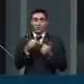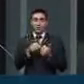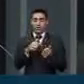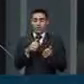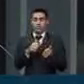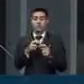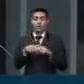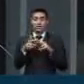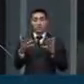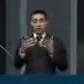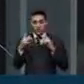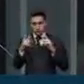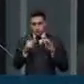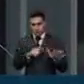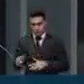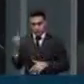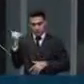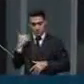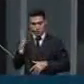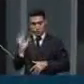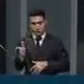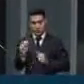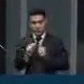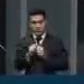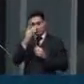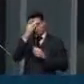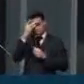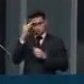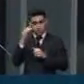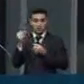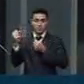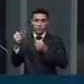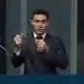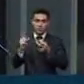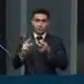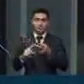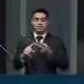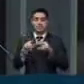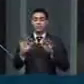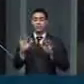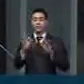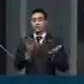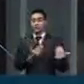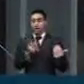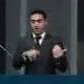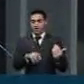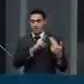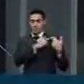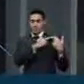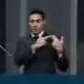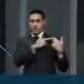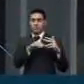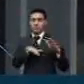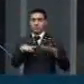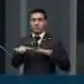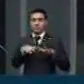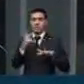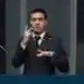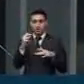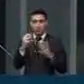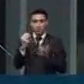sentou agora, semana passada, com manifestantes, com jovens que estão na linha de frente desse movimento, fazendo